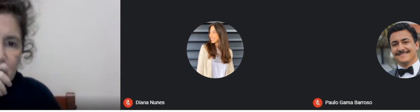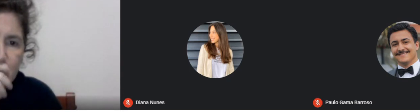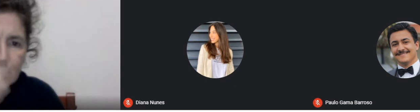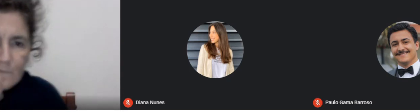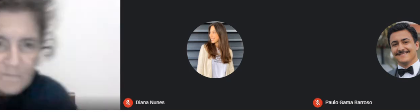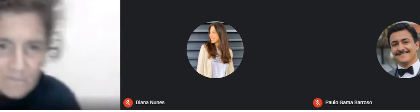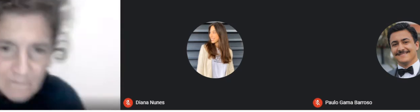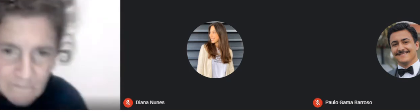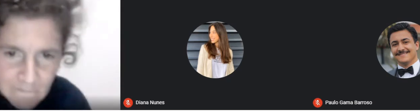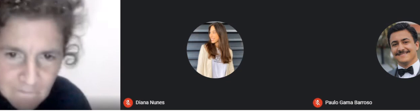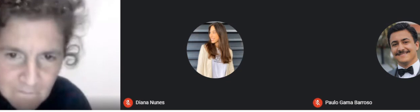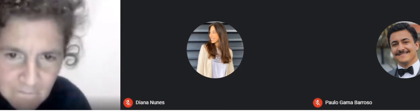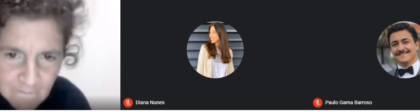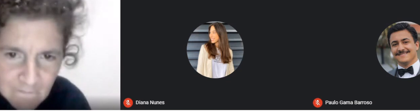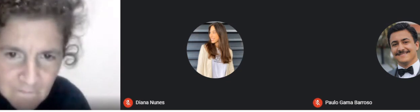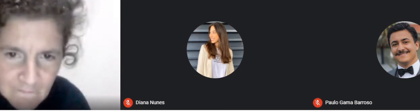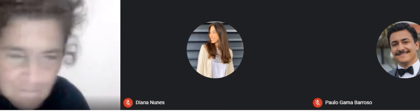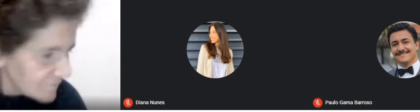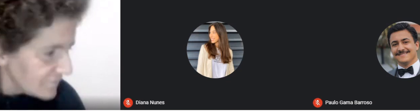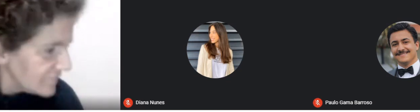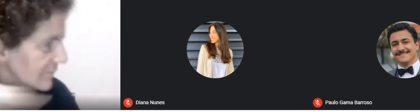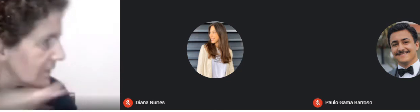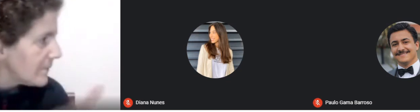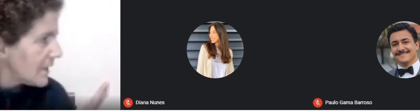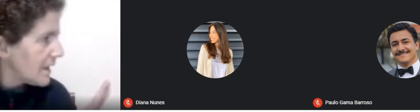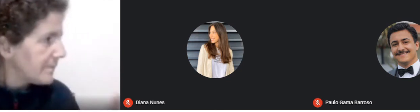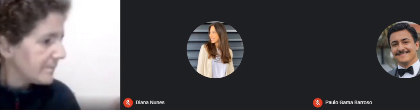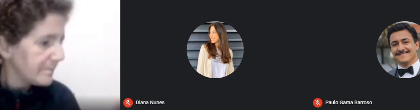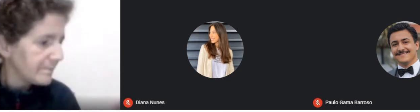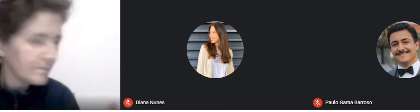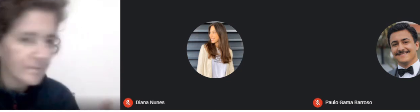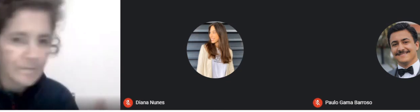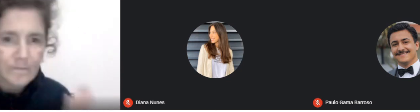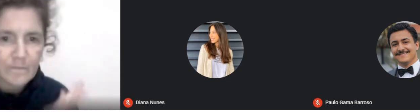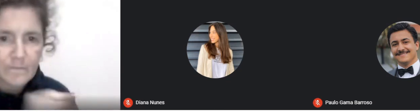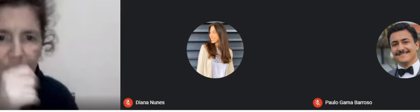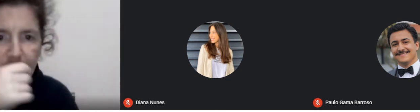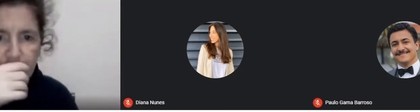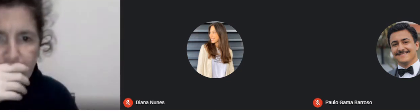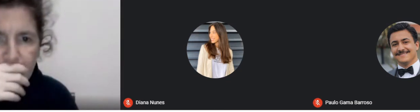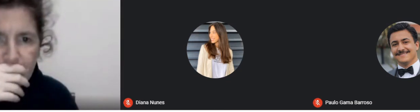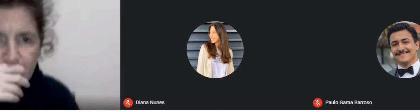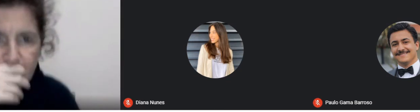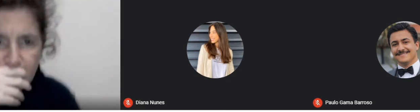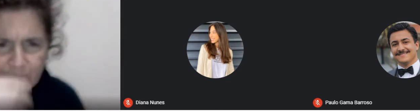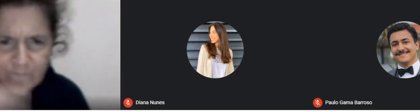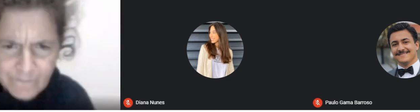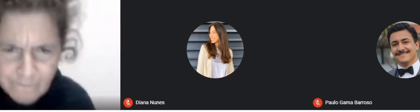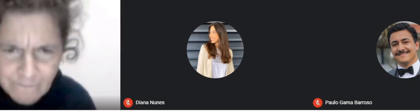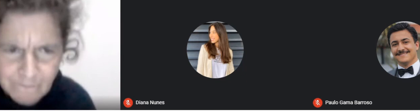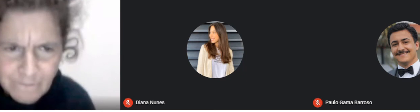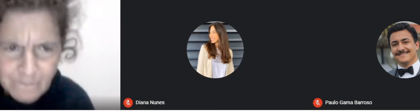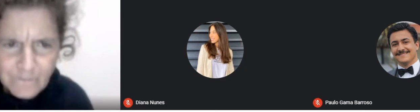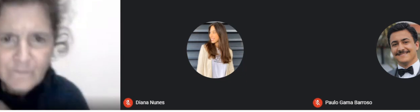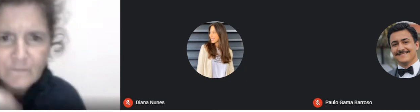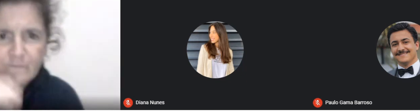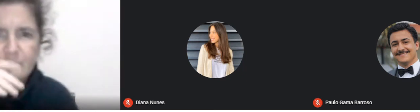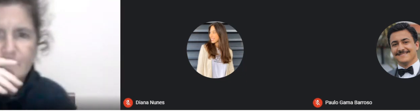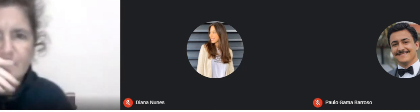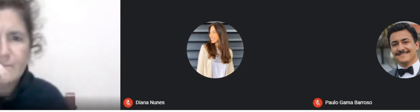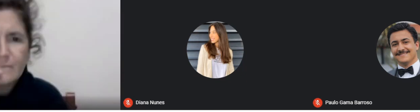Está aqui ele a mostrar. Chegou agora. Ótimo. Sim, é uma goteira de uma goteira de relaxamento,